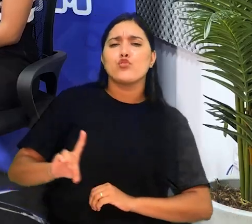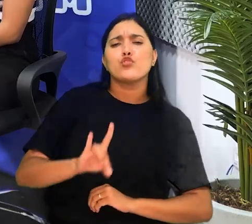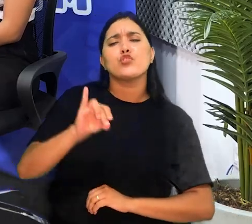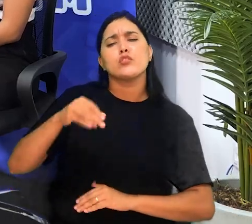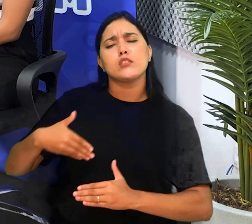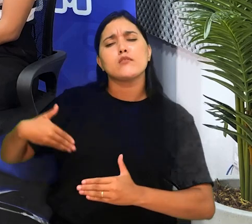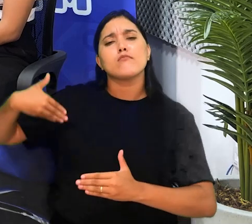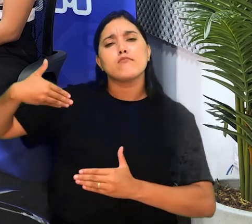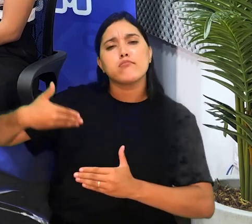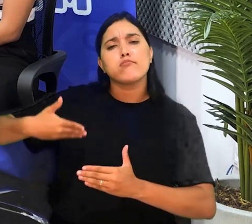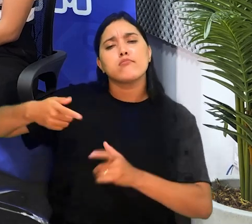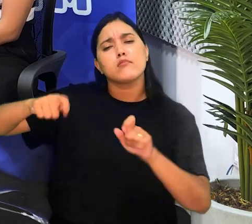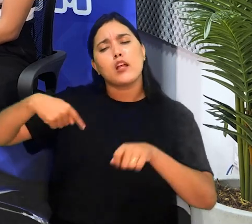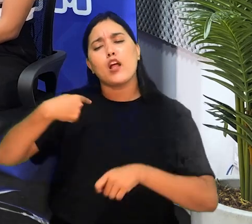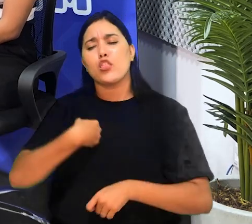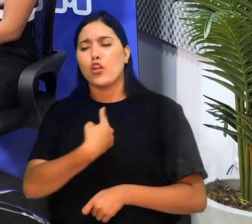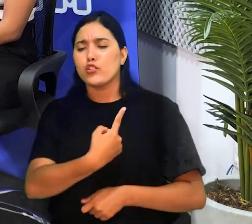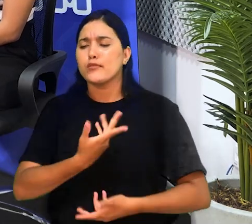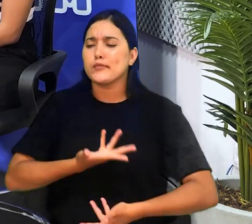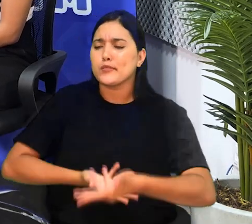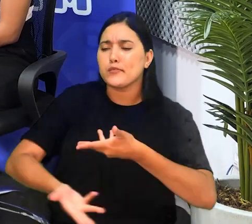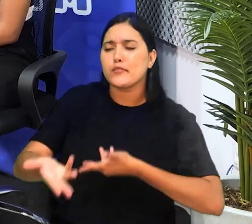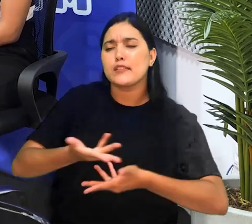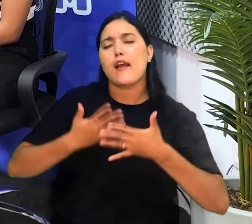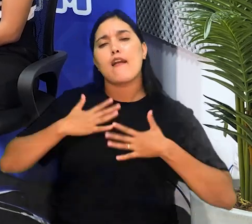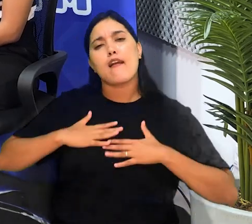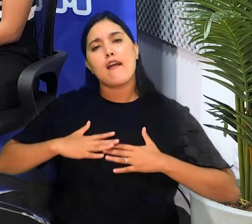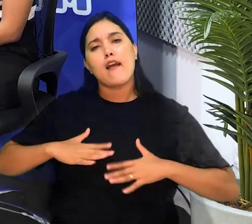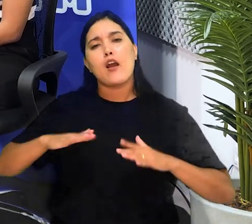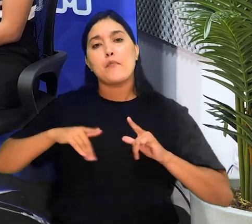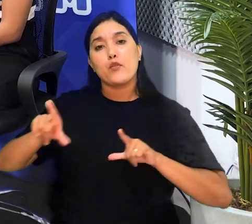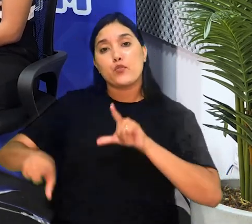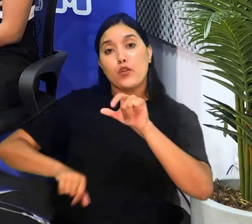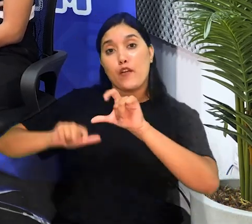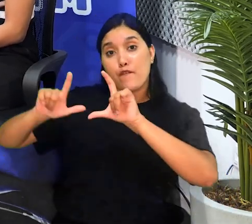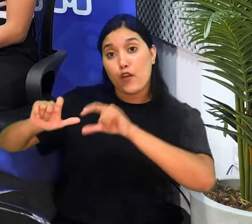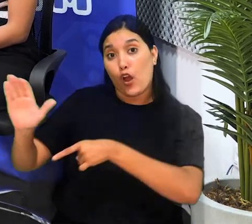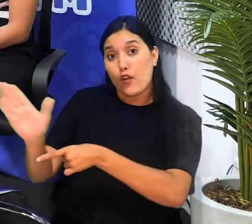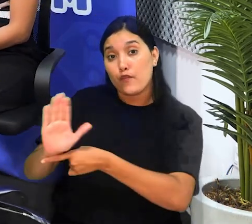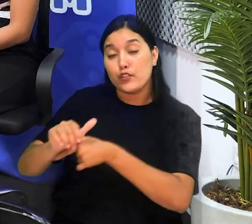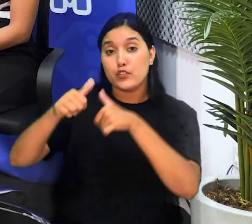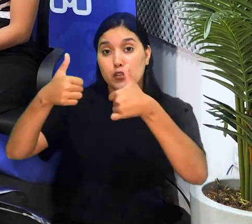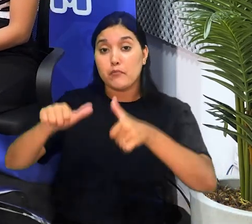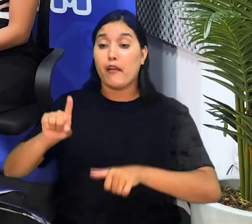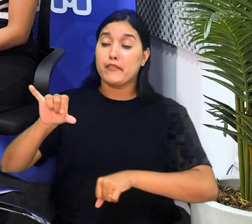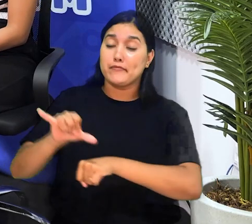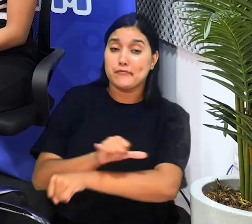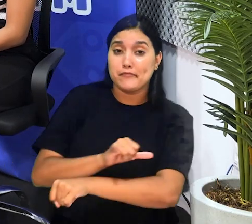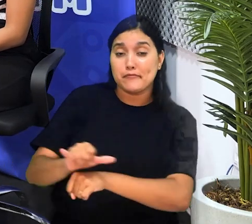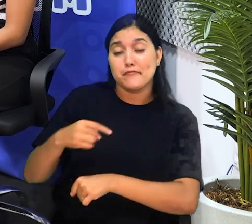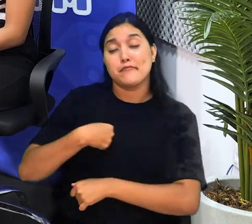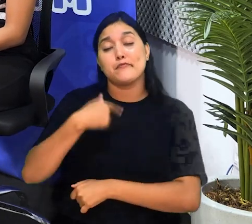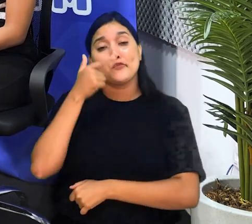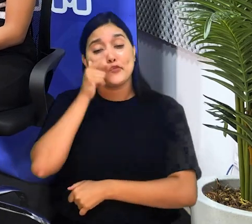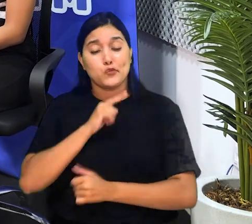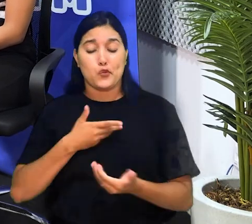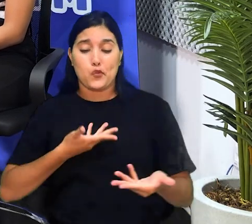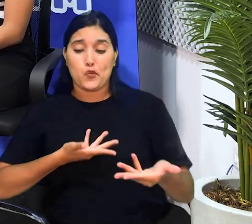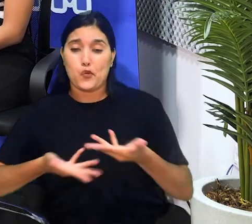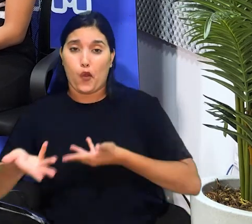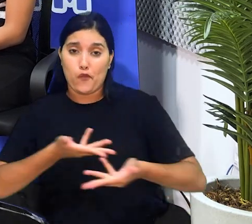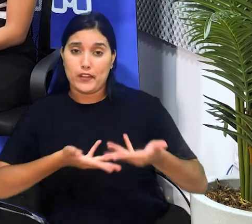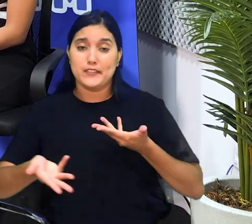que ter muita paciência, né? Deixar os dias passarem para a gente poder conversar com mais calma, de eu pegar alguma imagem, de eu pegar